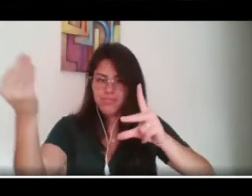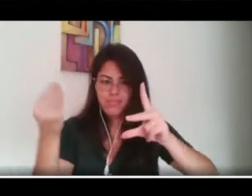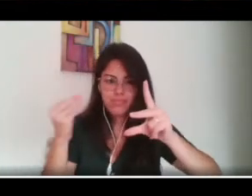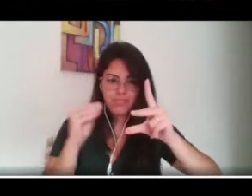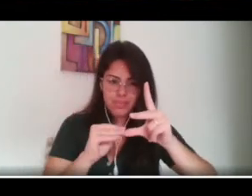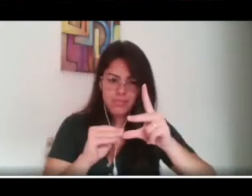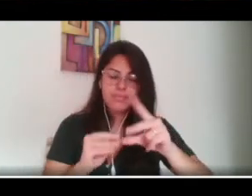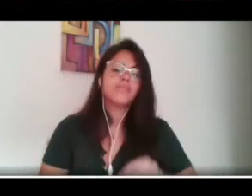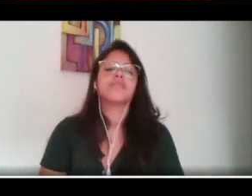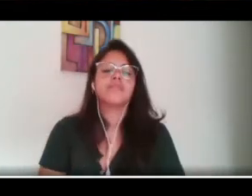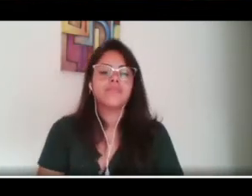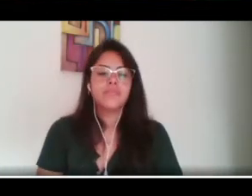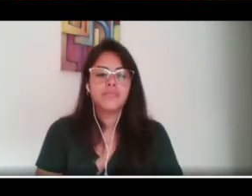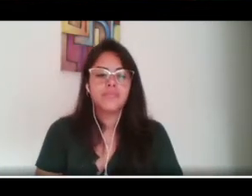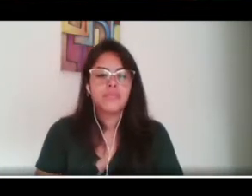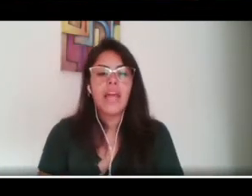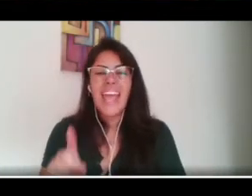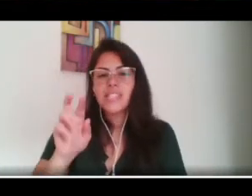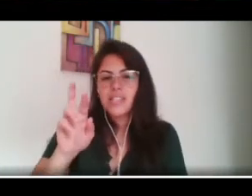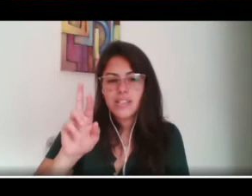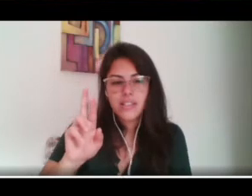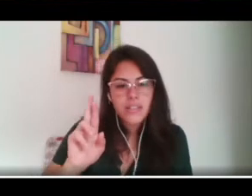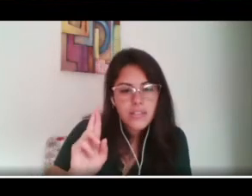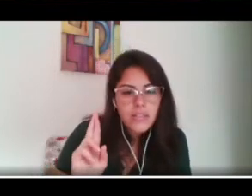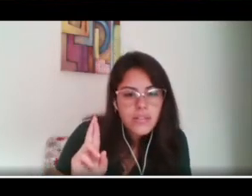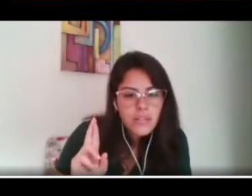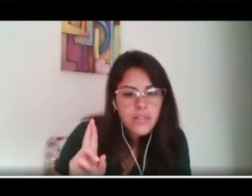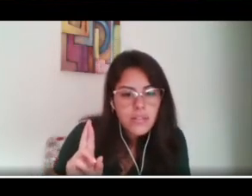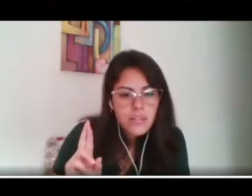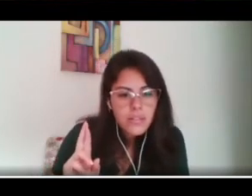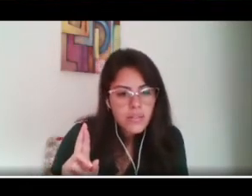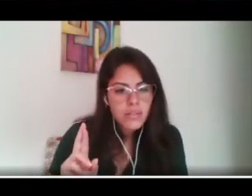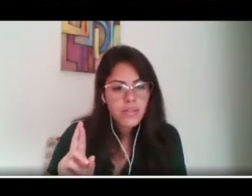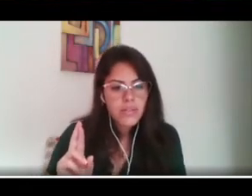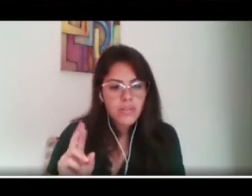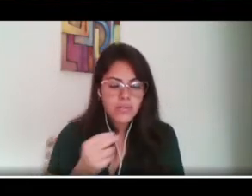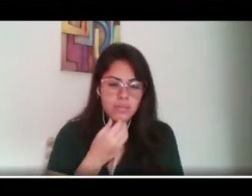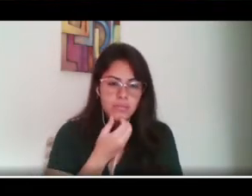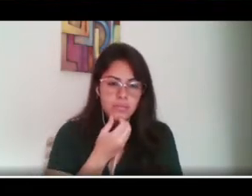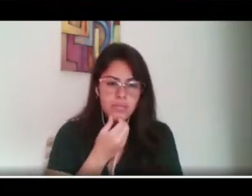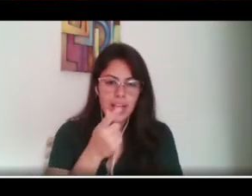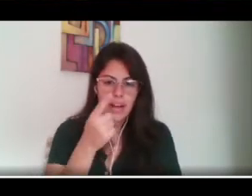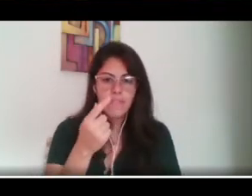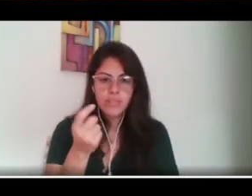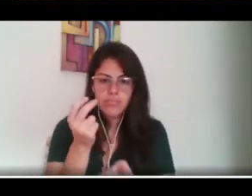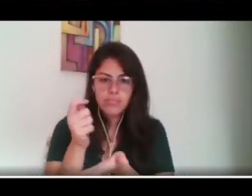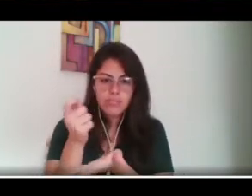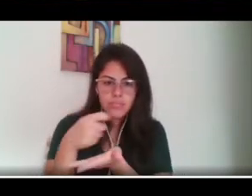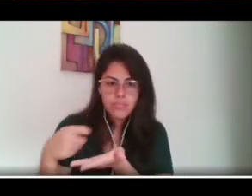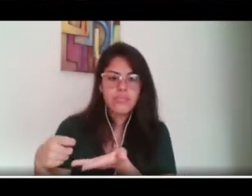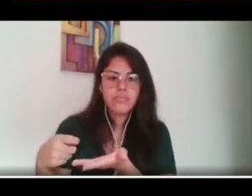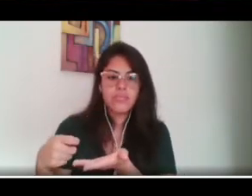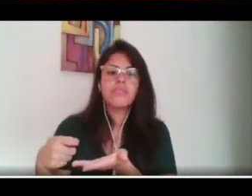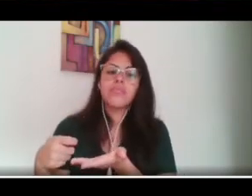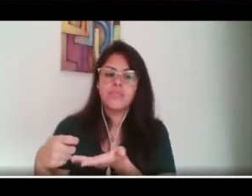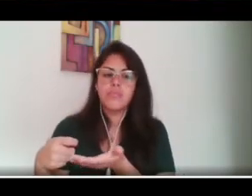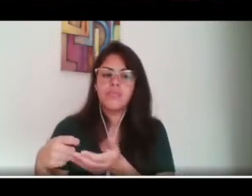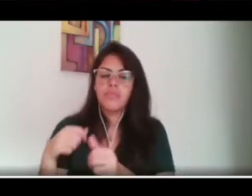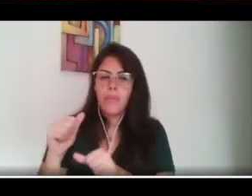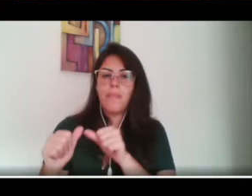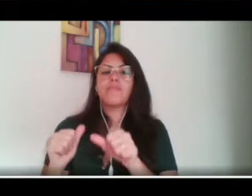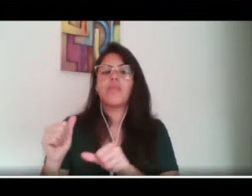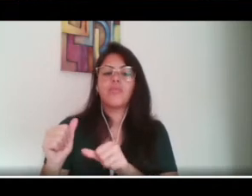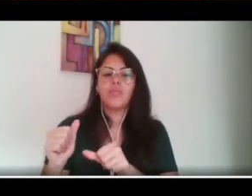de t, né? Vamos escrever aqui para ficar bonitinho. Esse R, a minha posição em função do